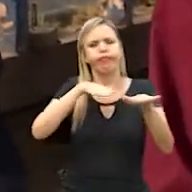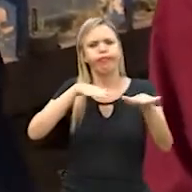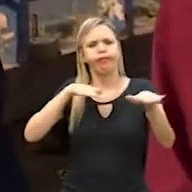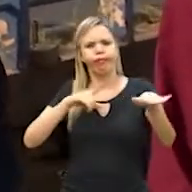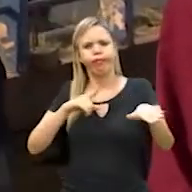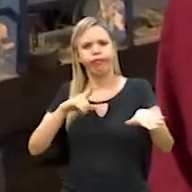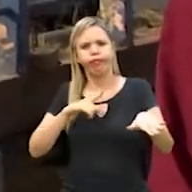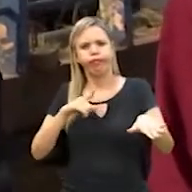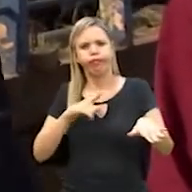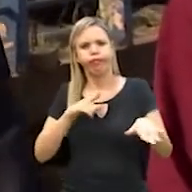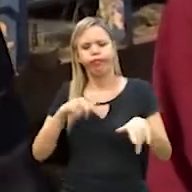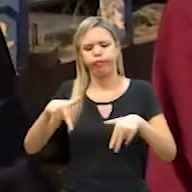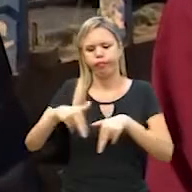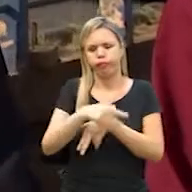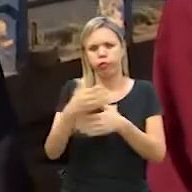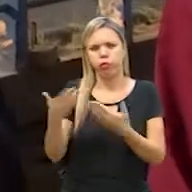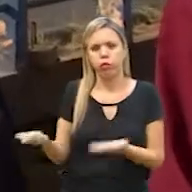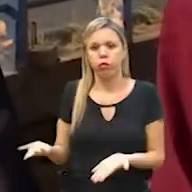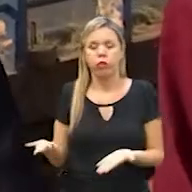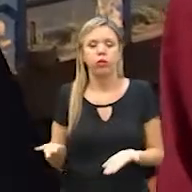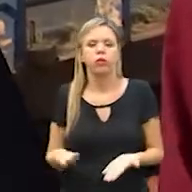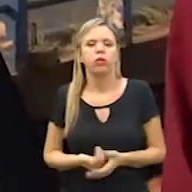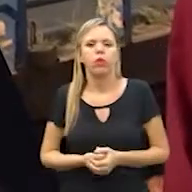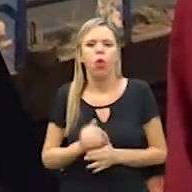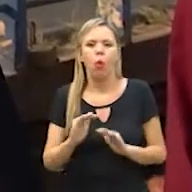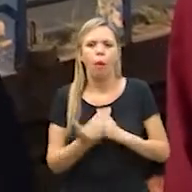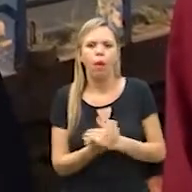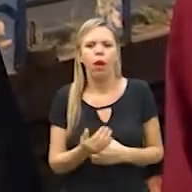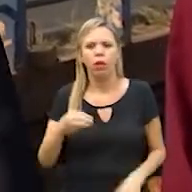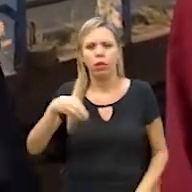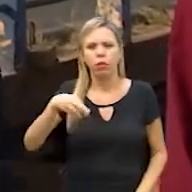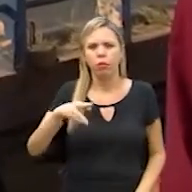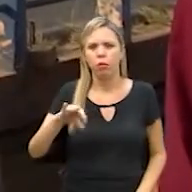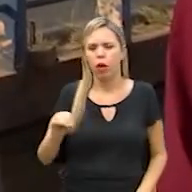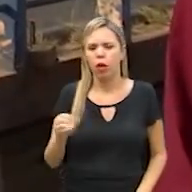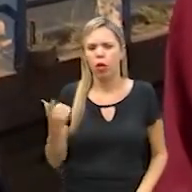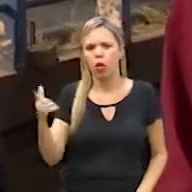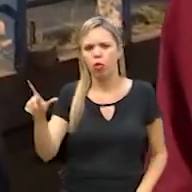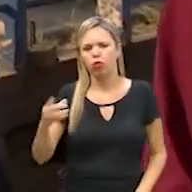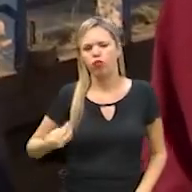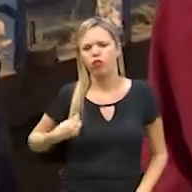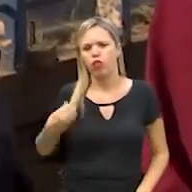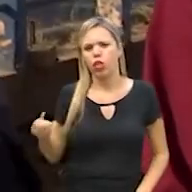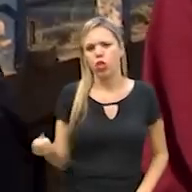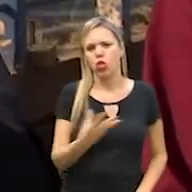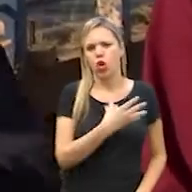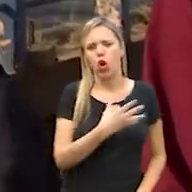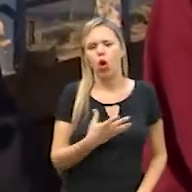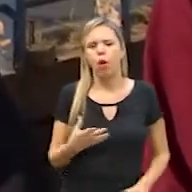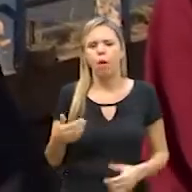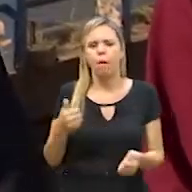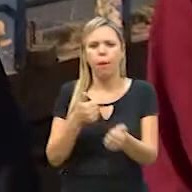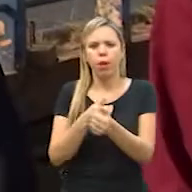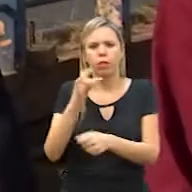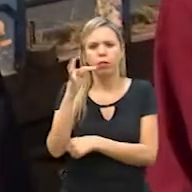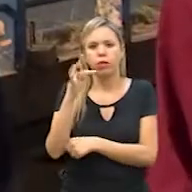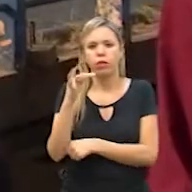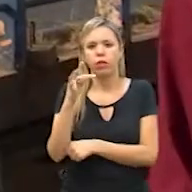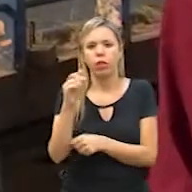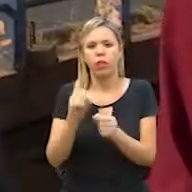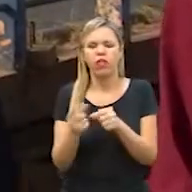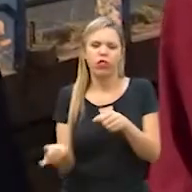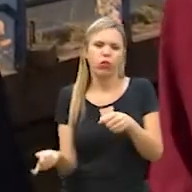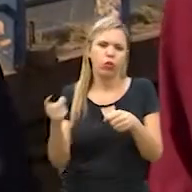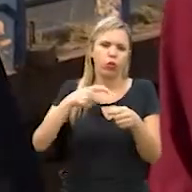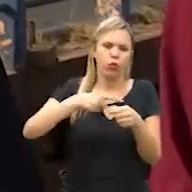você está vendo aqui, nós temos uma passagem aqui, o Mário Marcondes, as pessoas têm que ir lá no Vida Nova, do lado do terminal Vida Nova, para